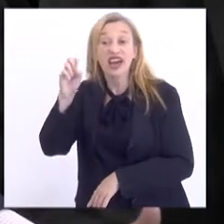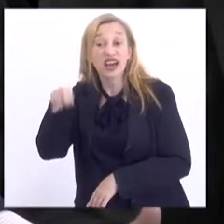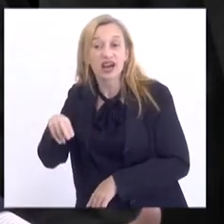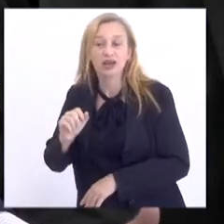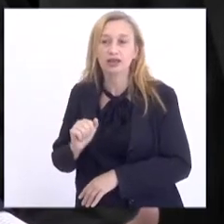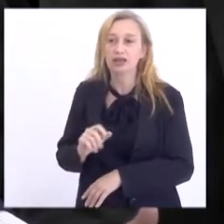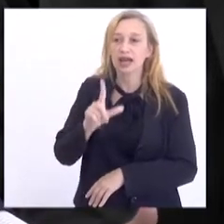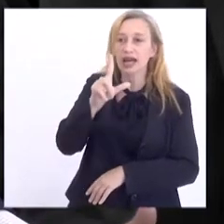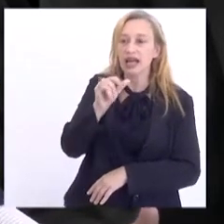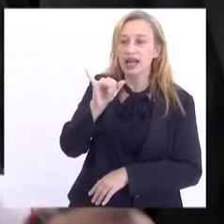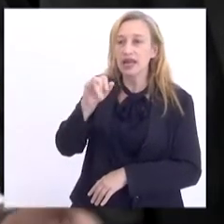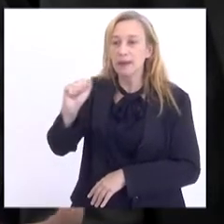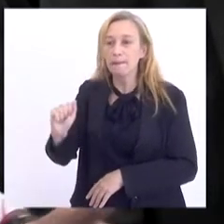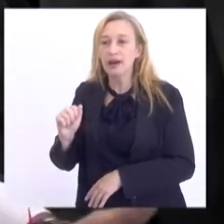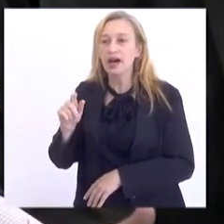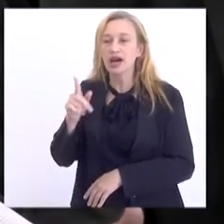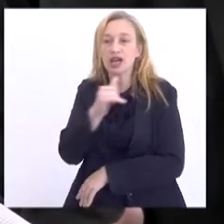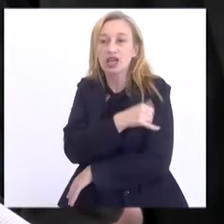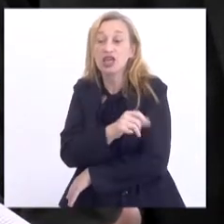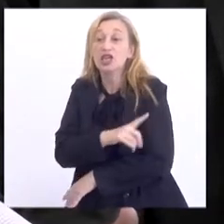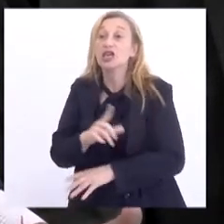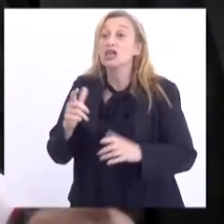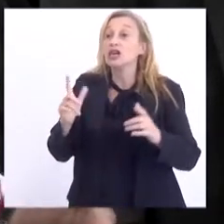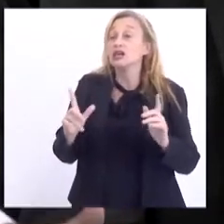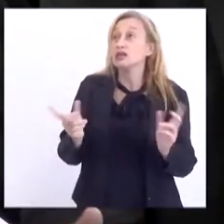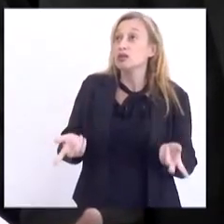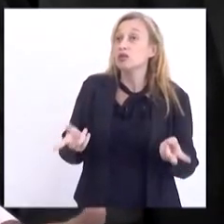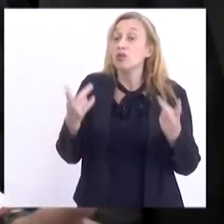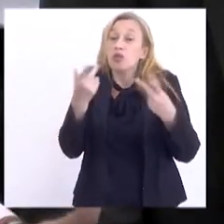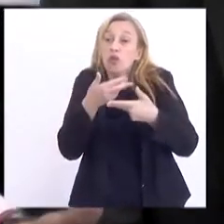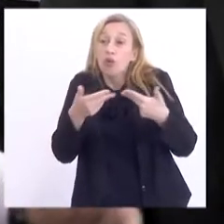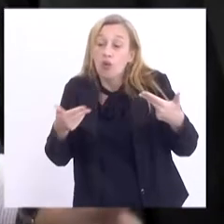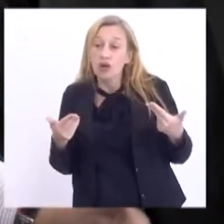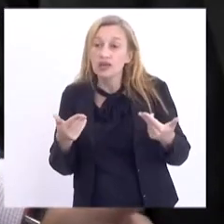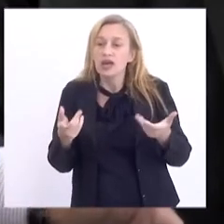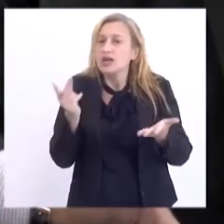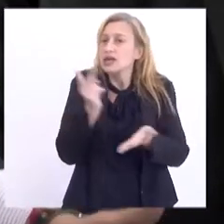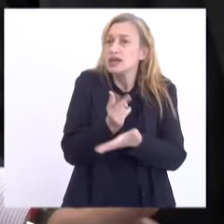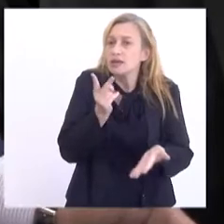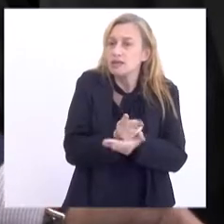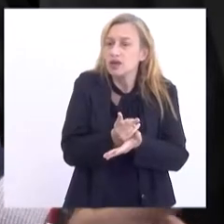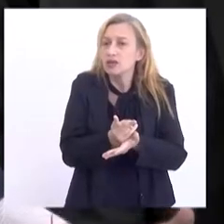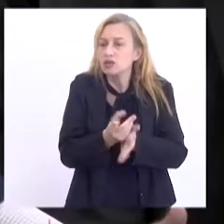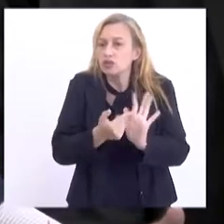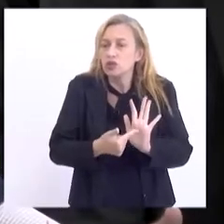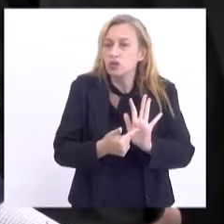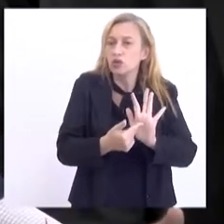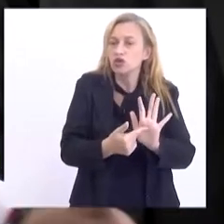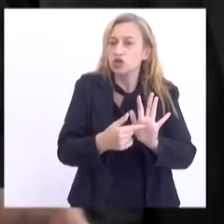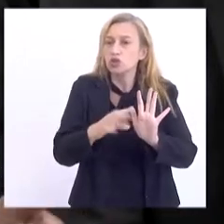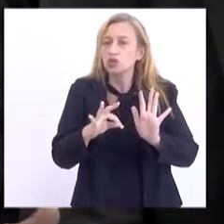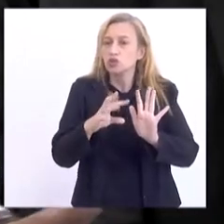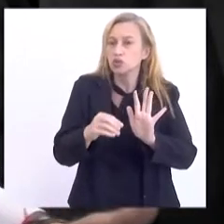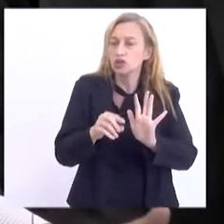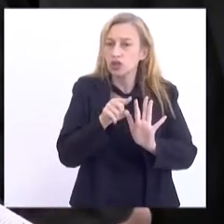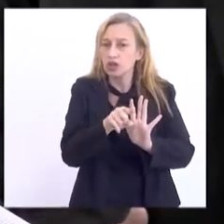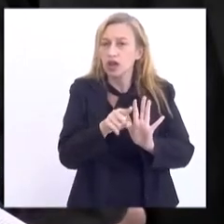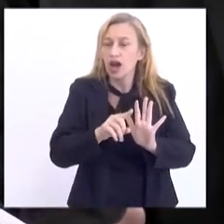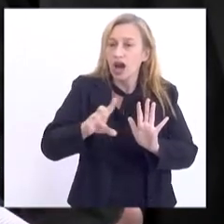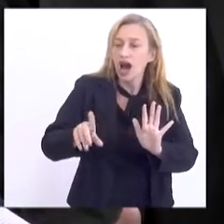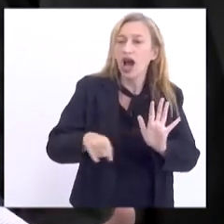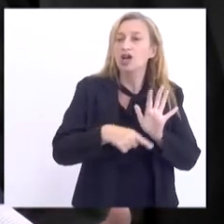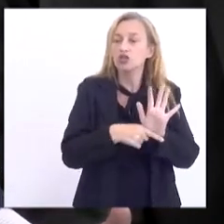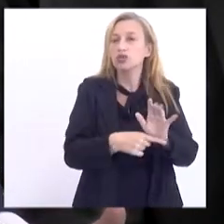senhora não citou em barril que são situações que mesmo não estando específicas para aquilo elas